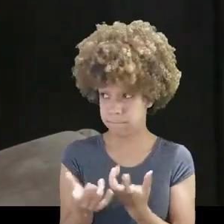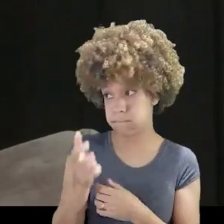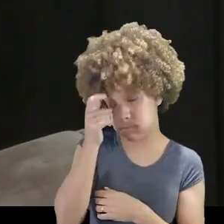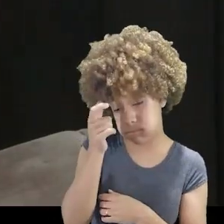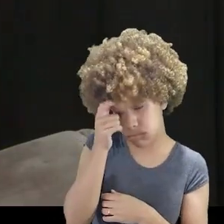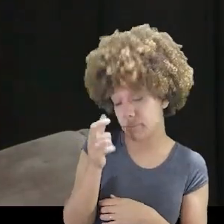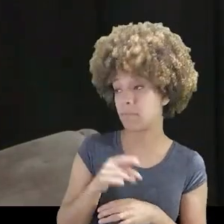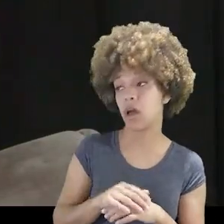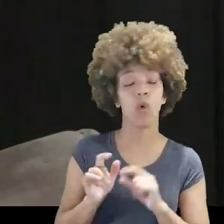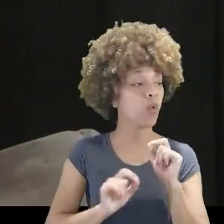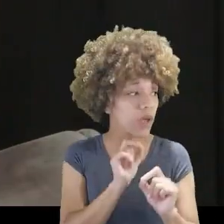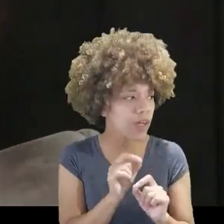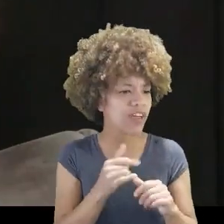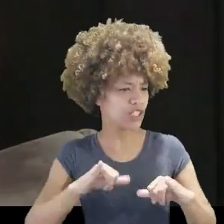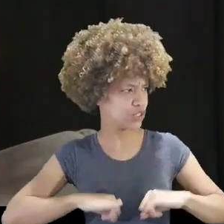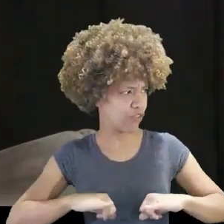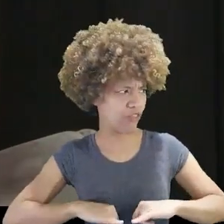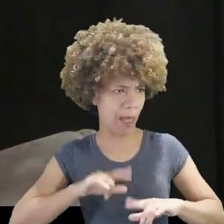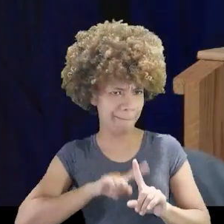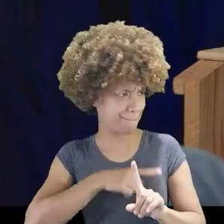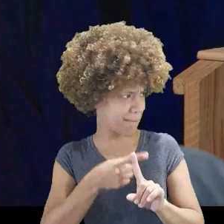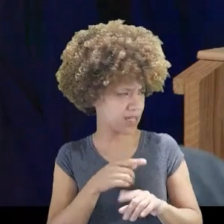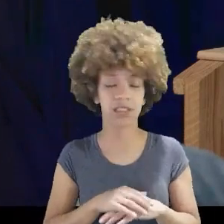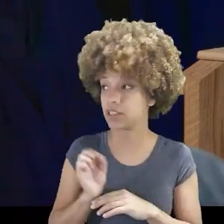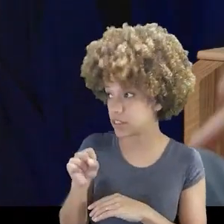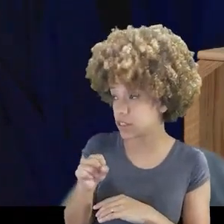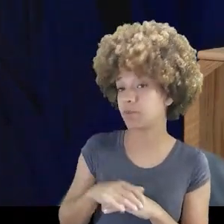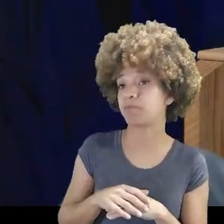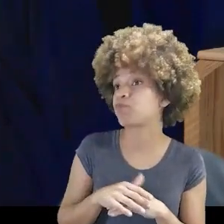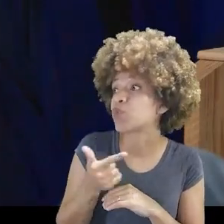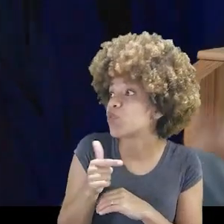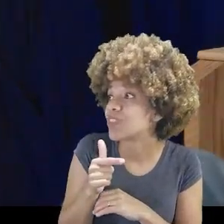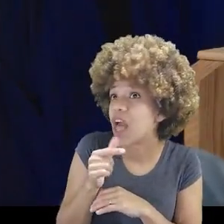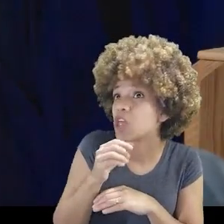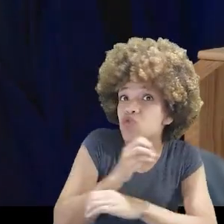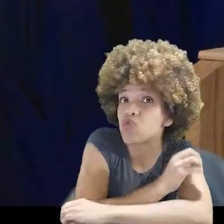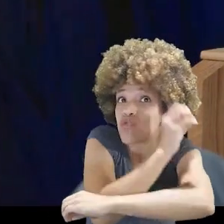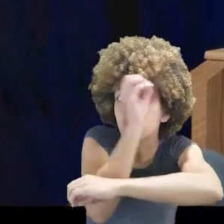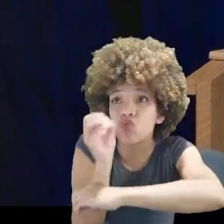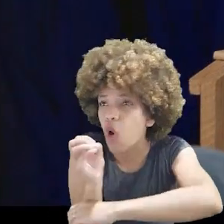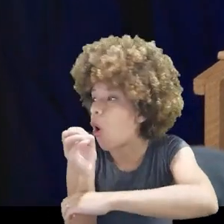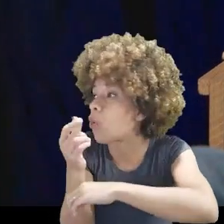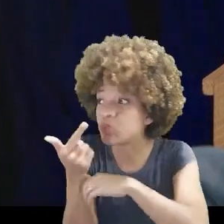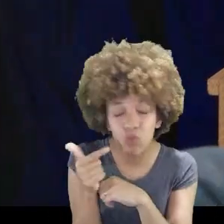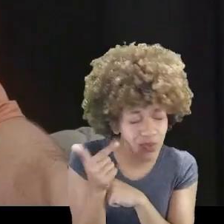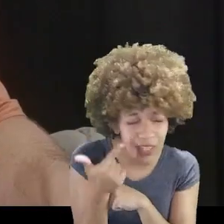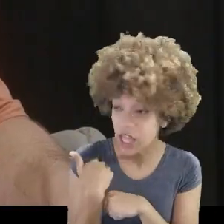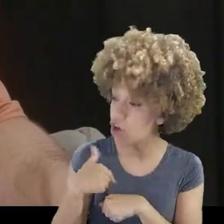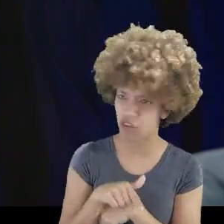dos Suicidas trabalho suicida que você vai sofrer muito mais do que seria a sua vida aqui lua não tem sol eu vou lá